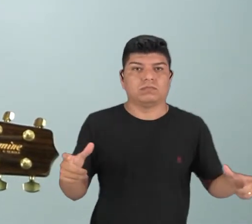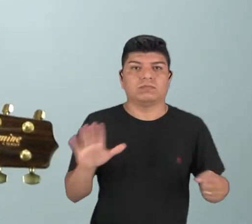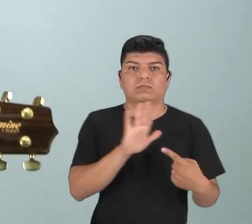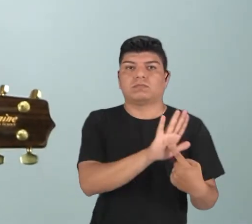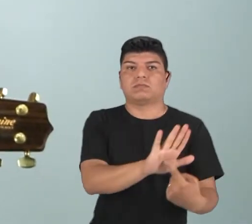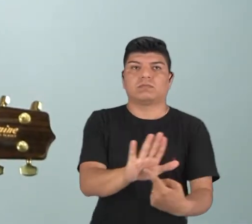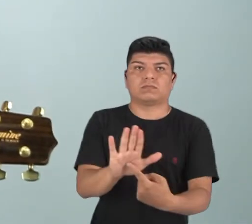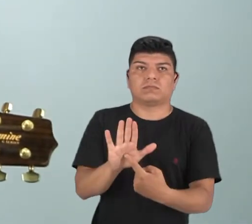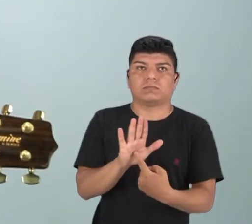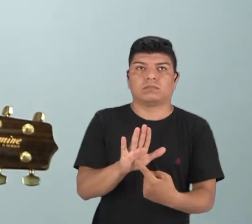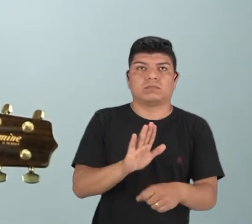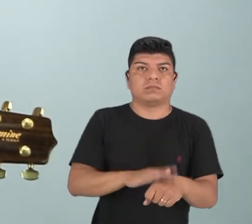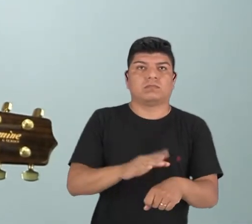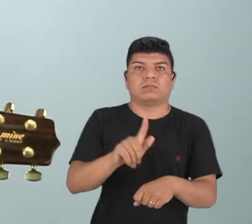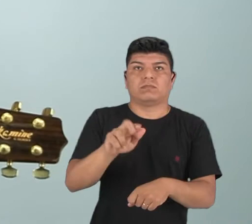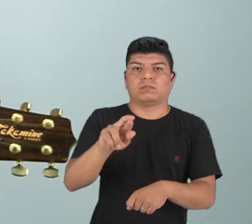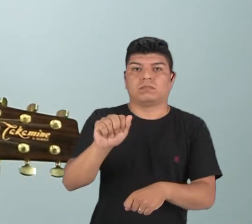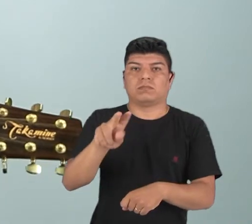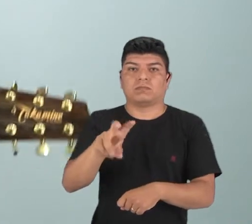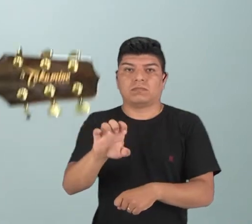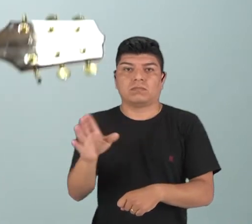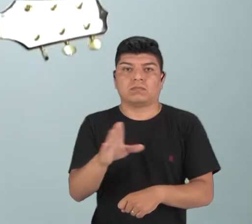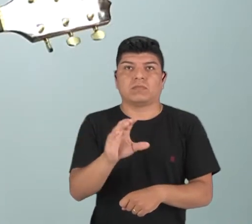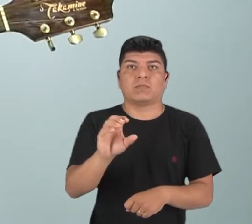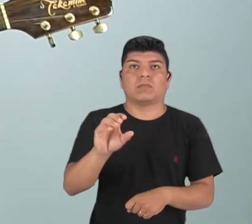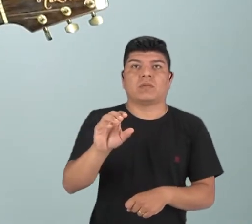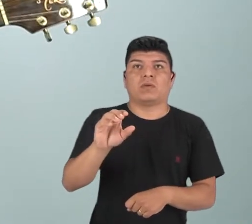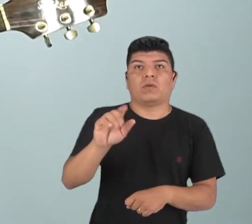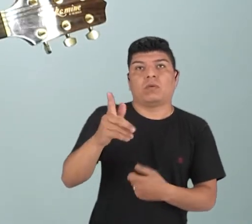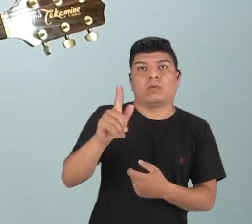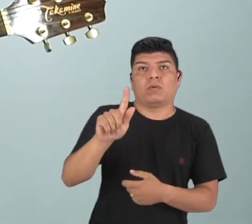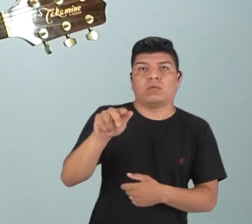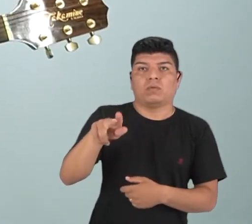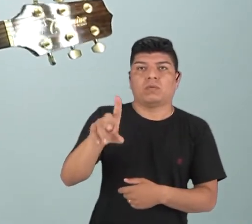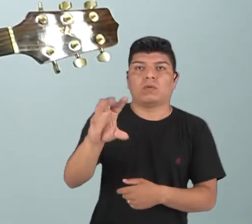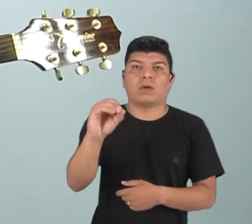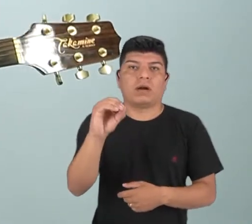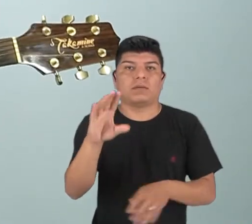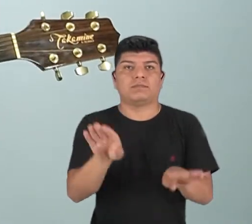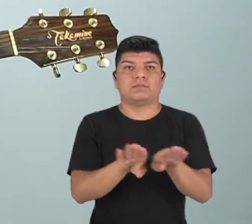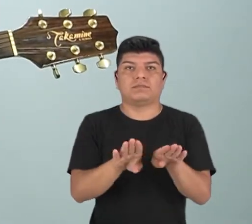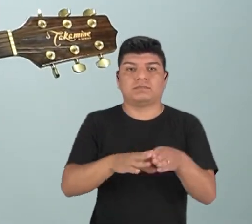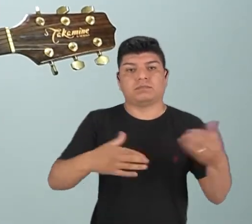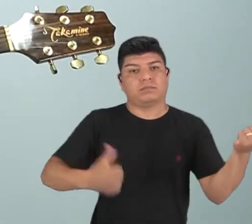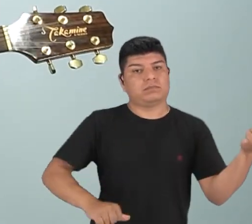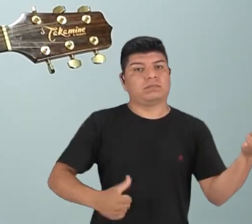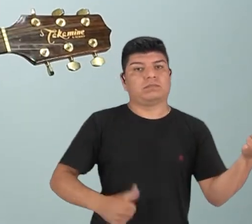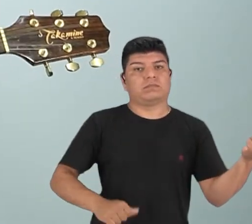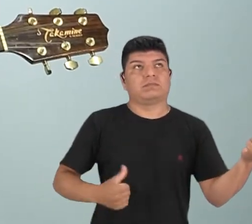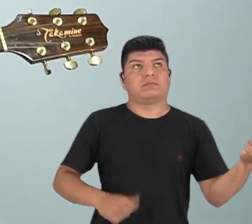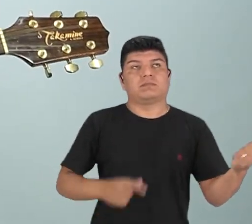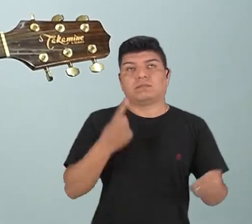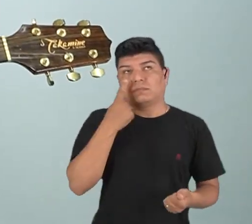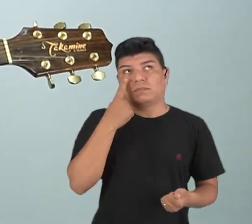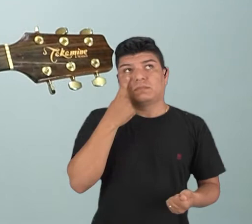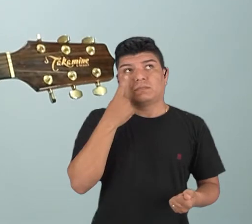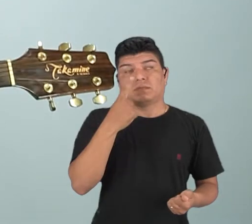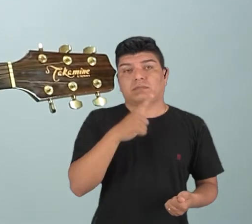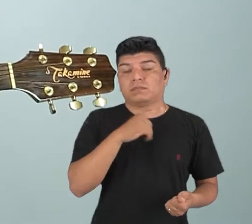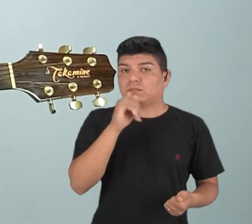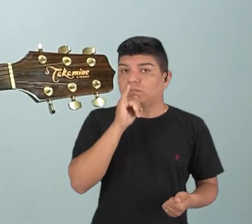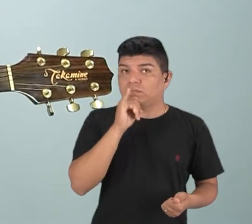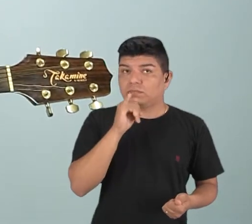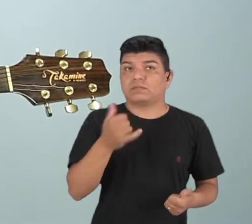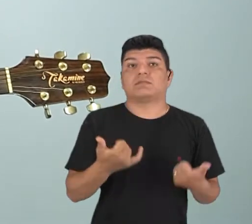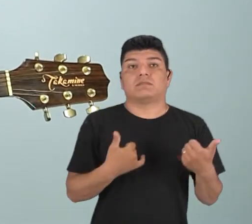mostra um som mais grave, mais grosso ou mais fino, aí aqui no violão nós também podemos ver, né, ter esse